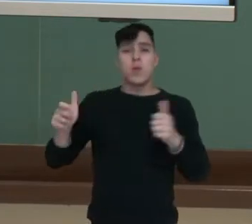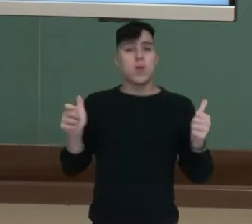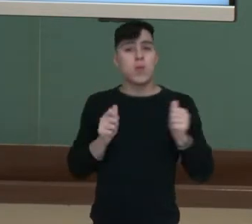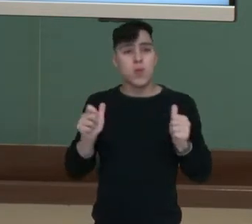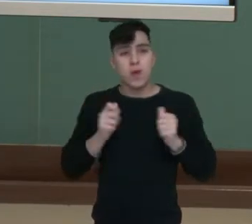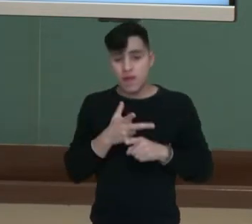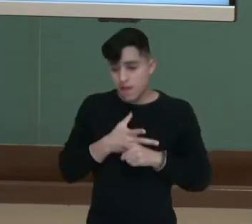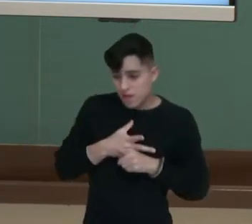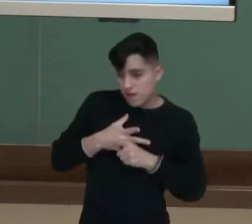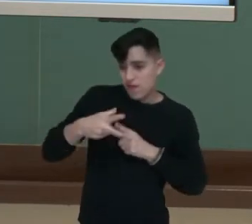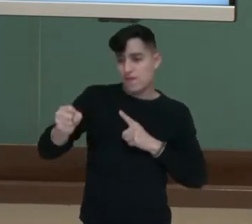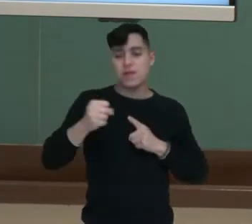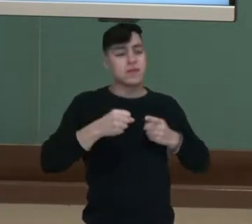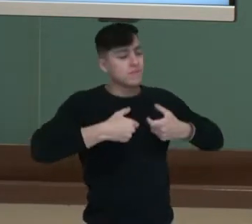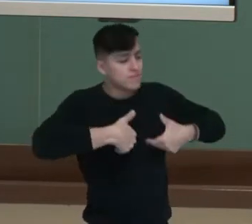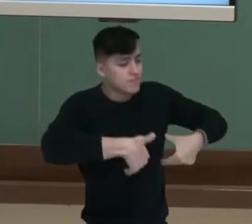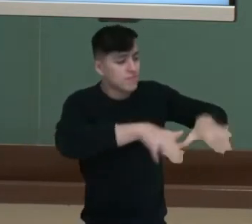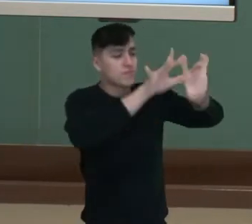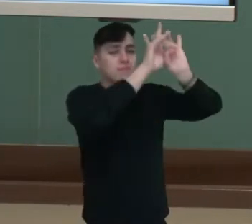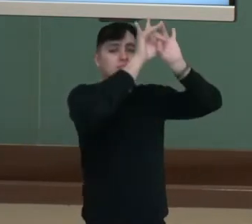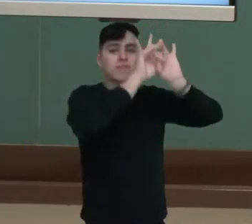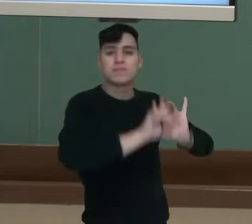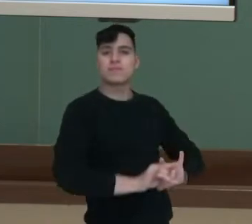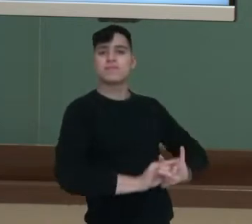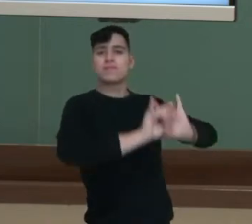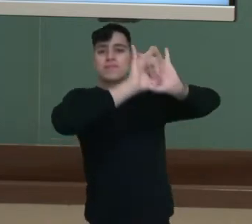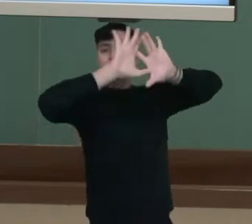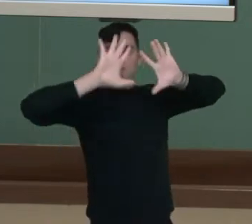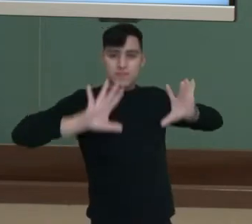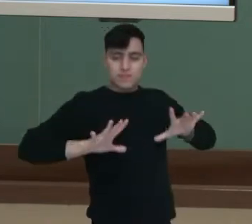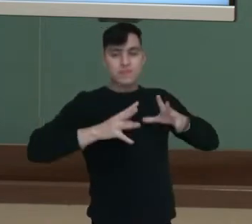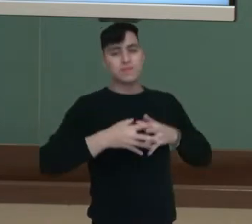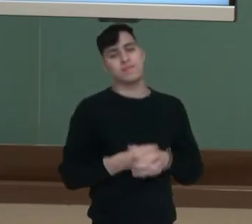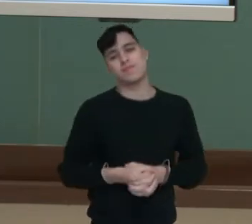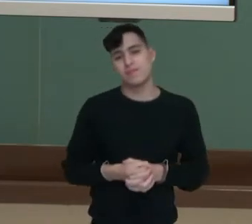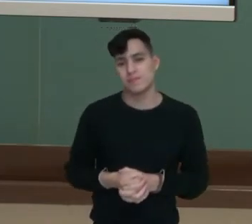daquela arena estava liberto, ganhava sua liberdade.